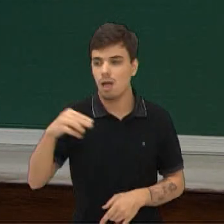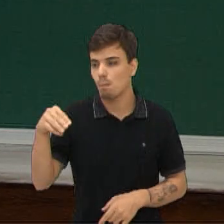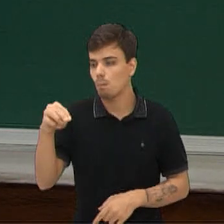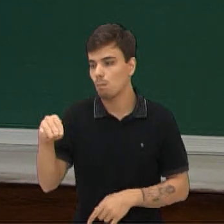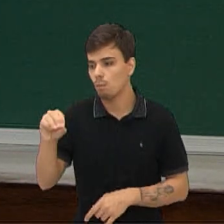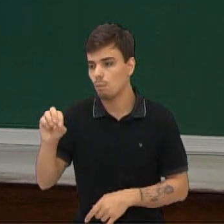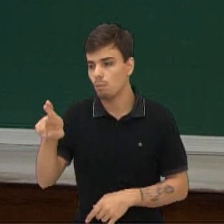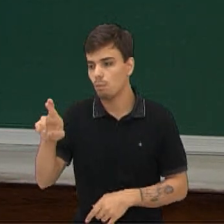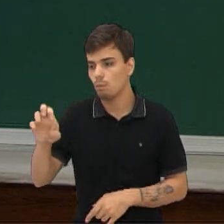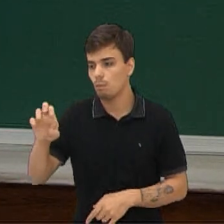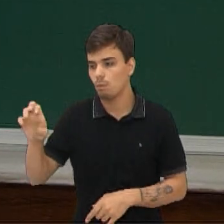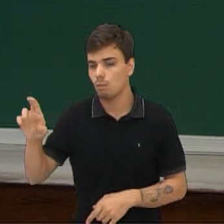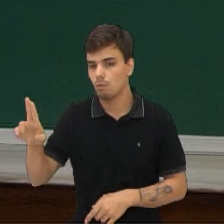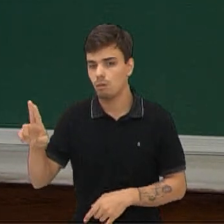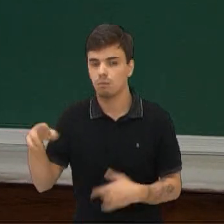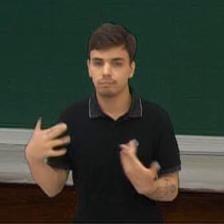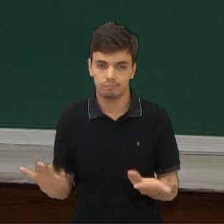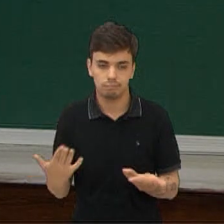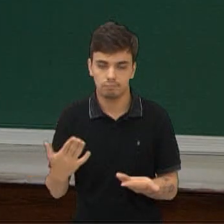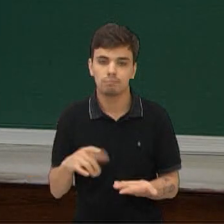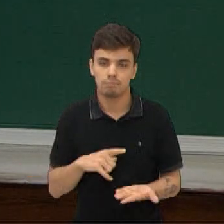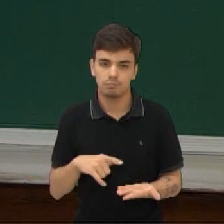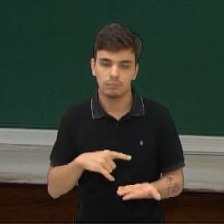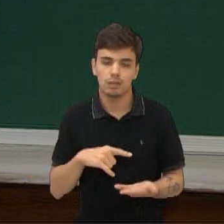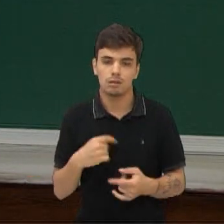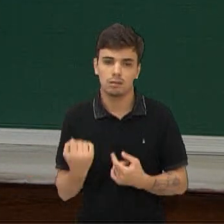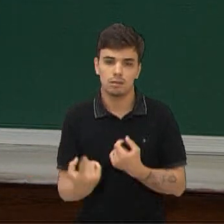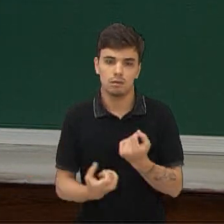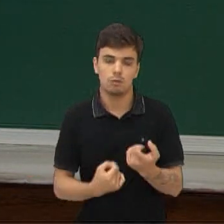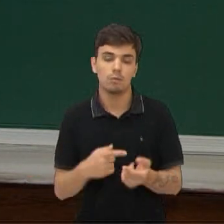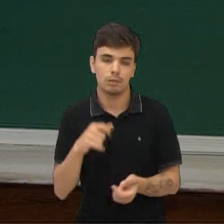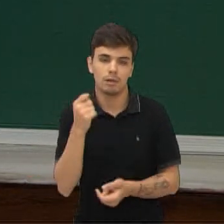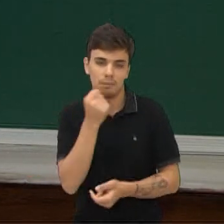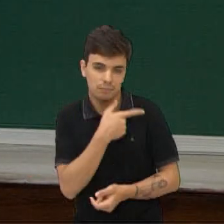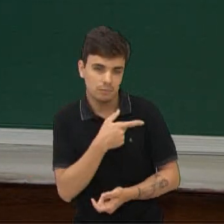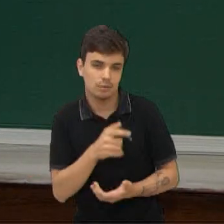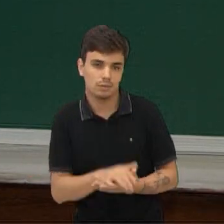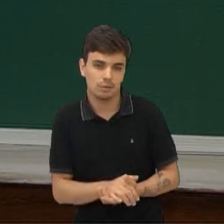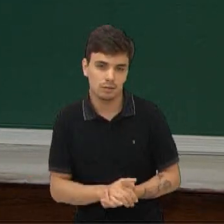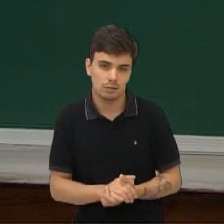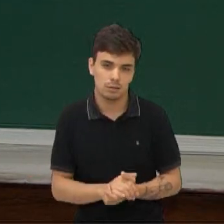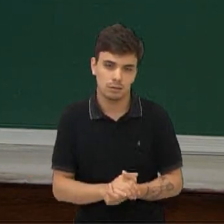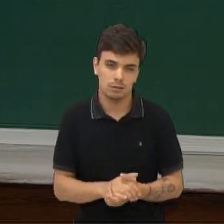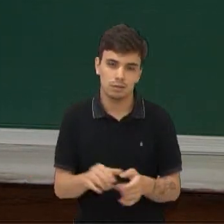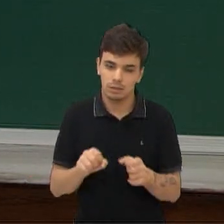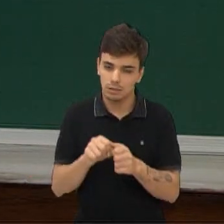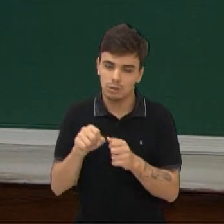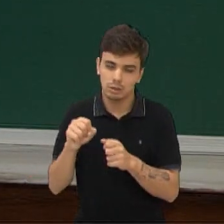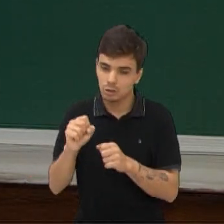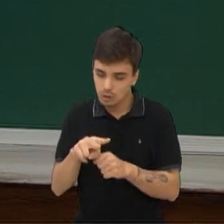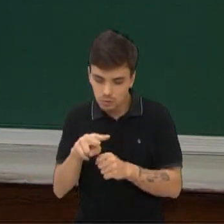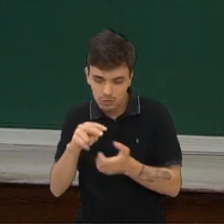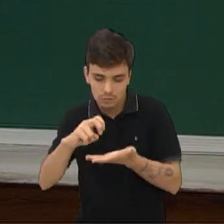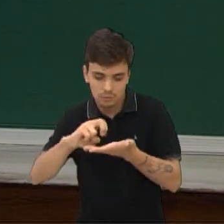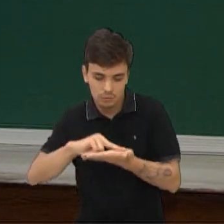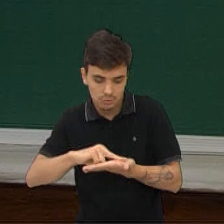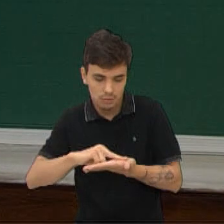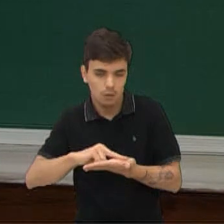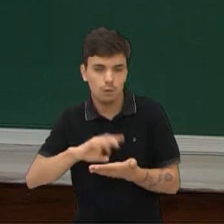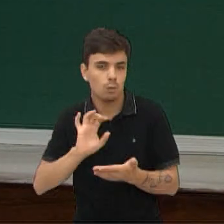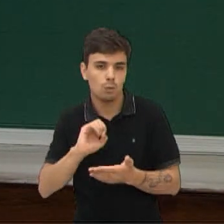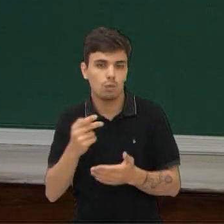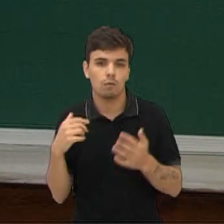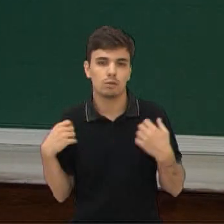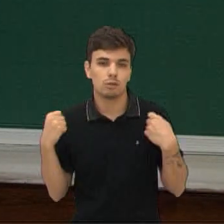usam outras palavras. E tem até aquelas que são meio que engraçadas, né? Esticou as canelas, né? Foi vestir o paletó